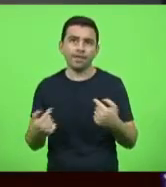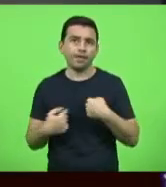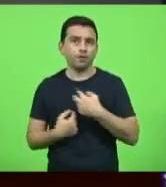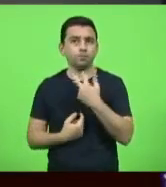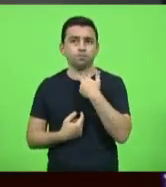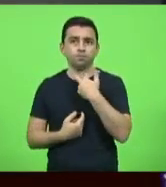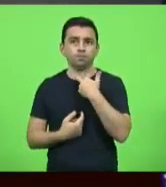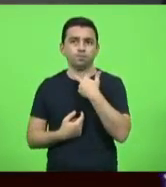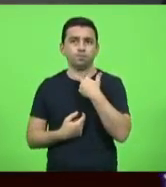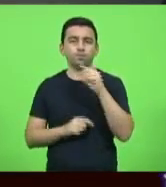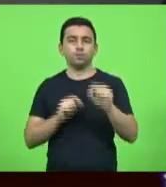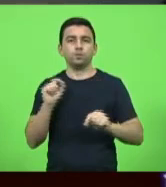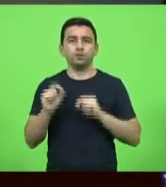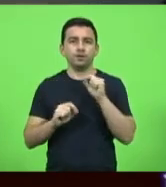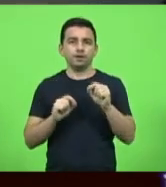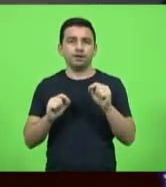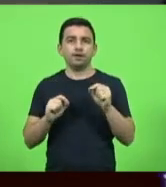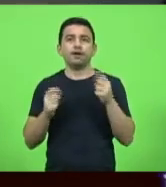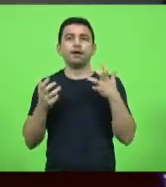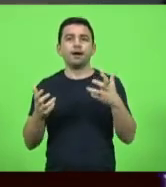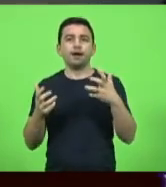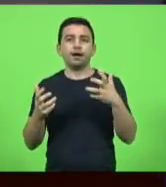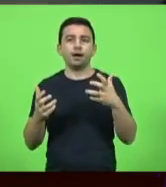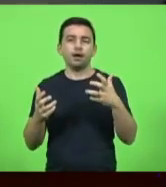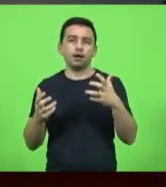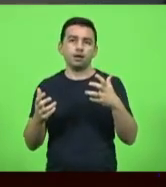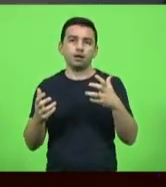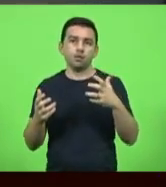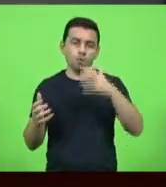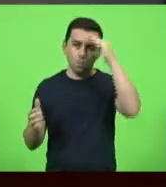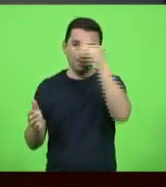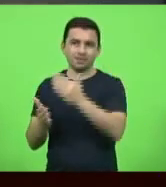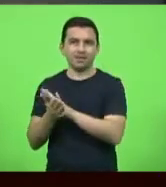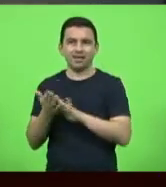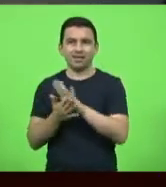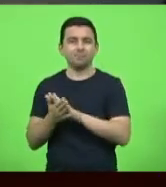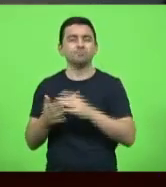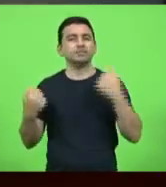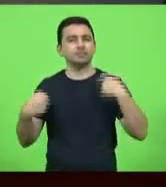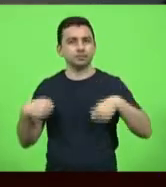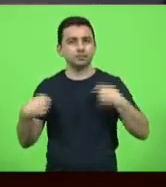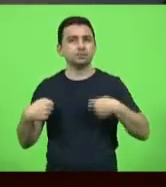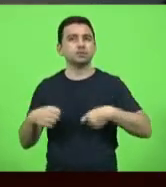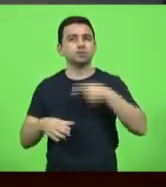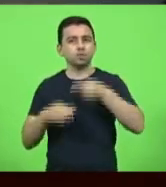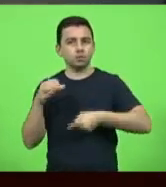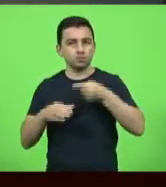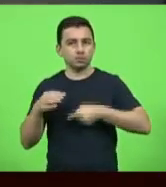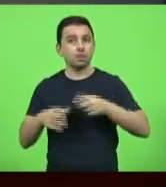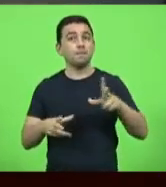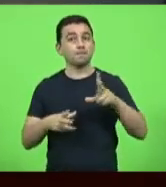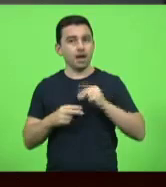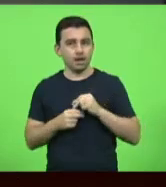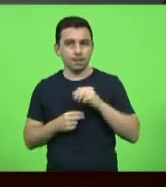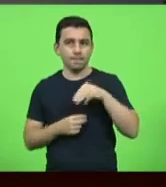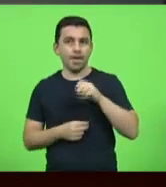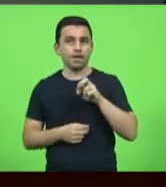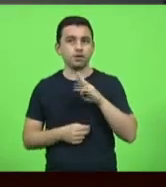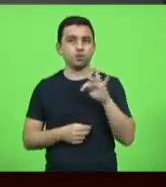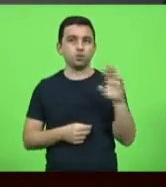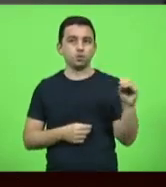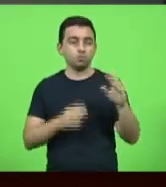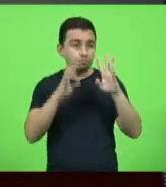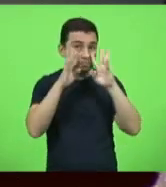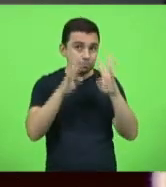posso estar aqui querendo desobedecer o que é o rito da comissão de mérito de ouvir